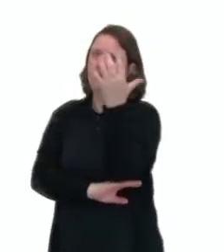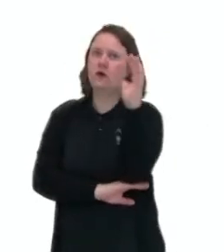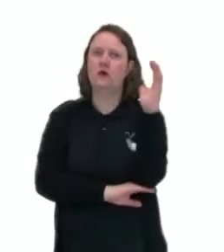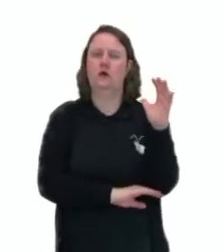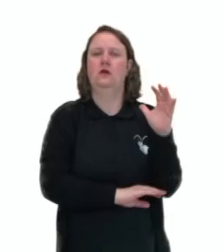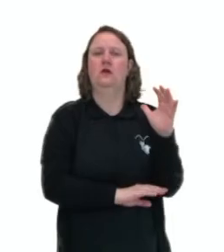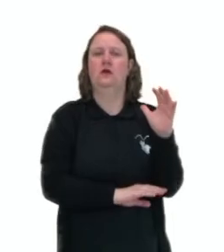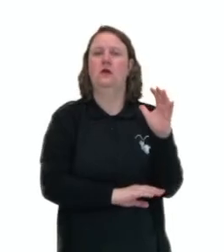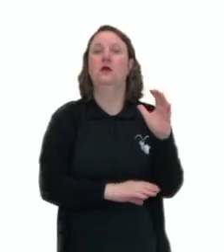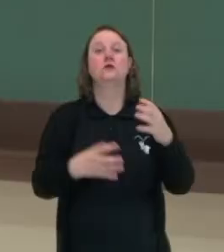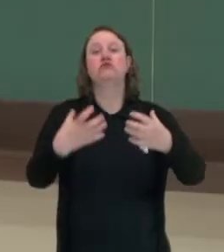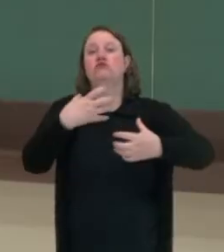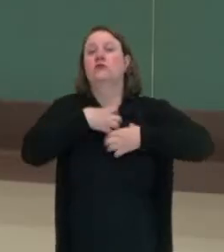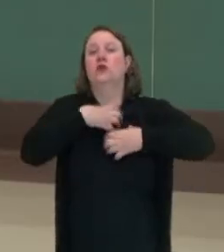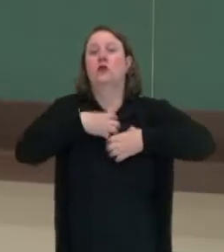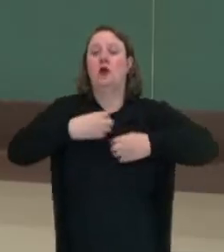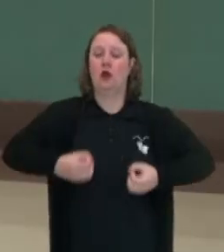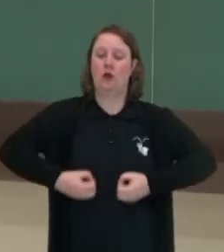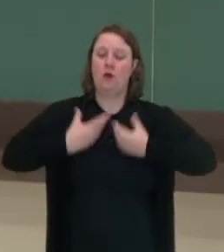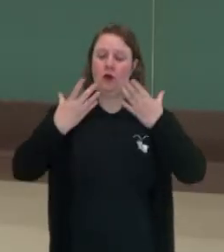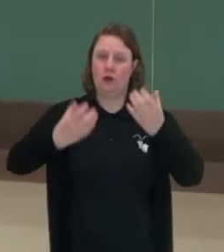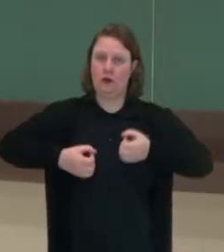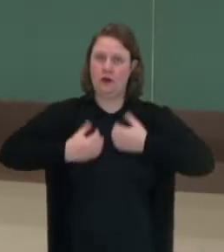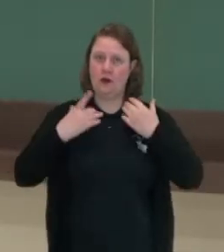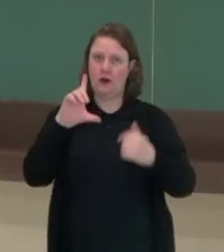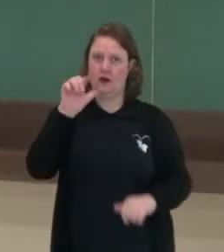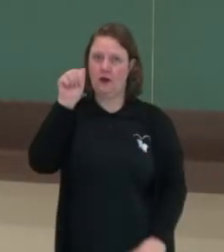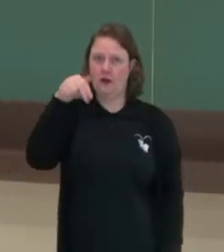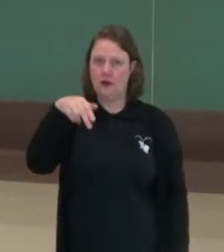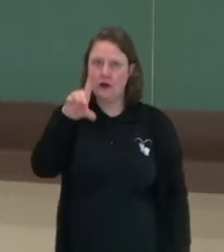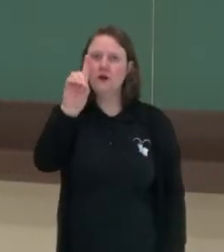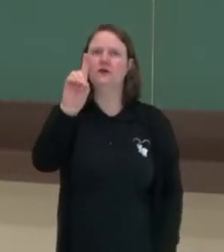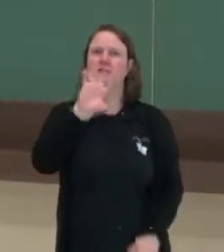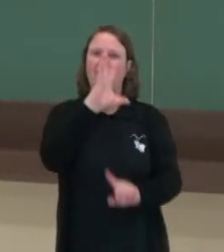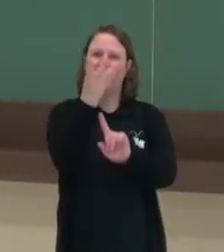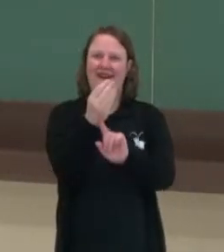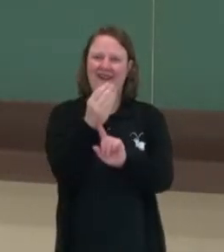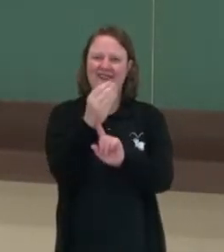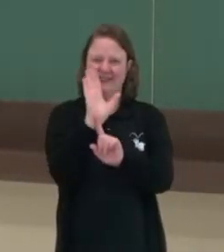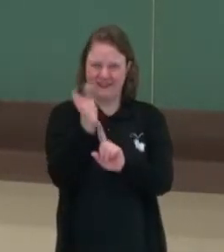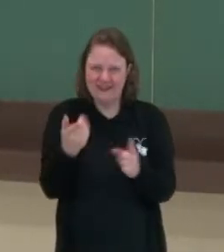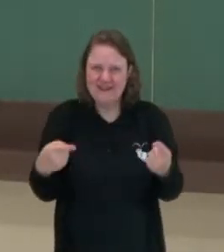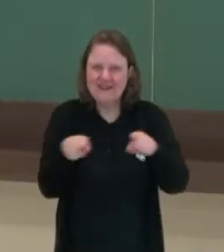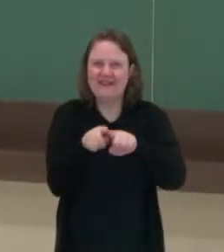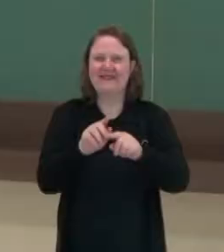forma de expressão a Land Art? Esboço uma ideia e eu já volto.